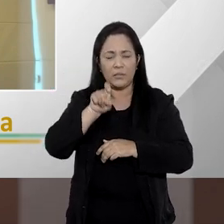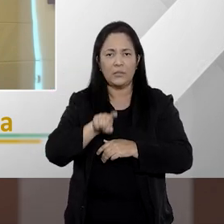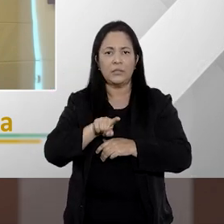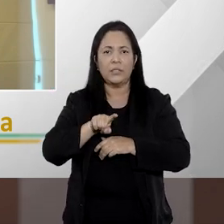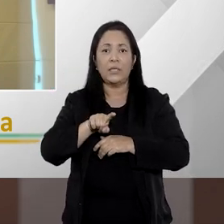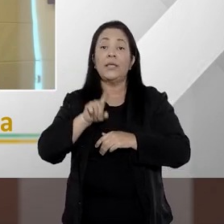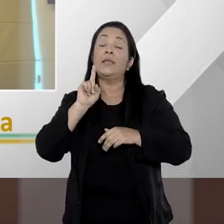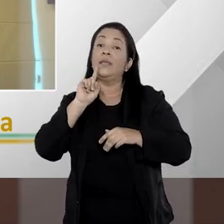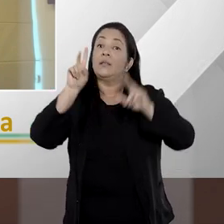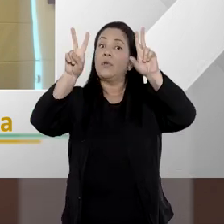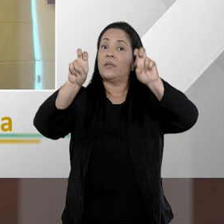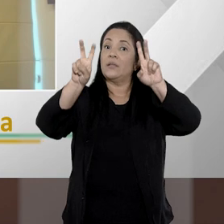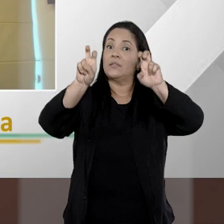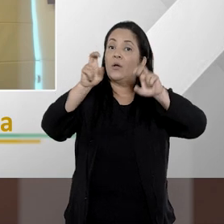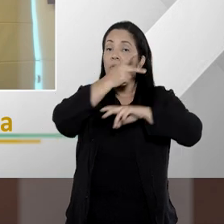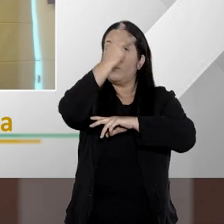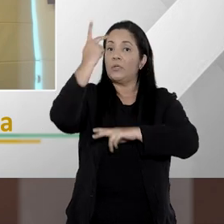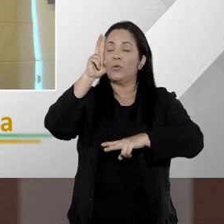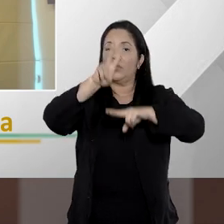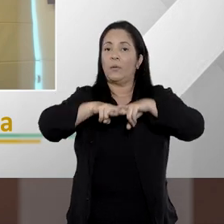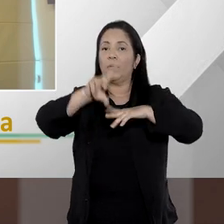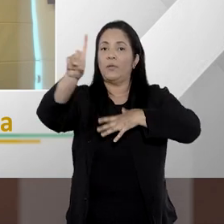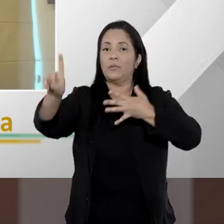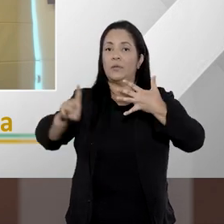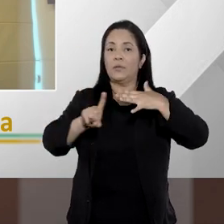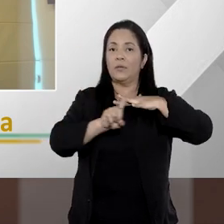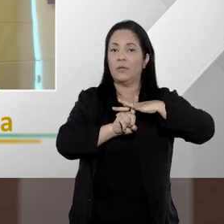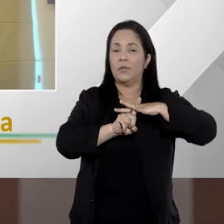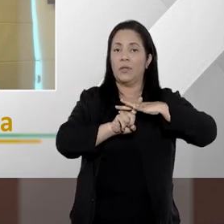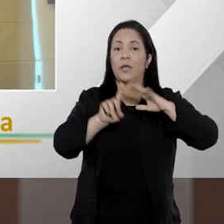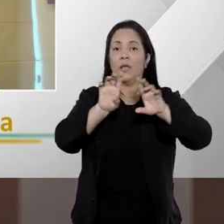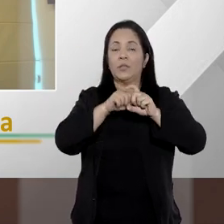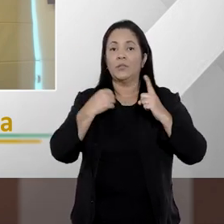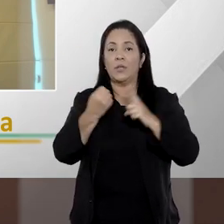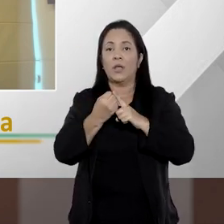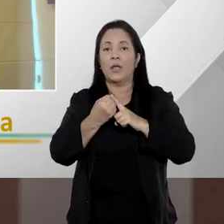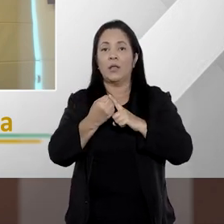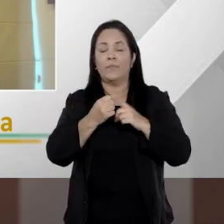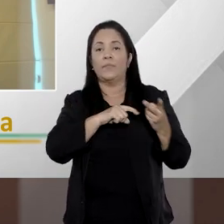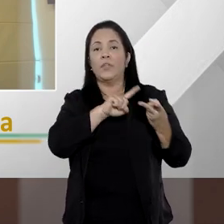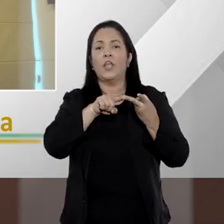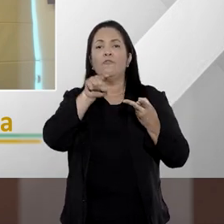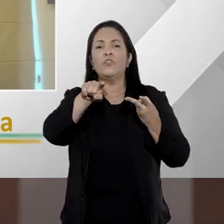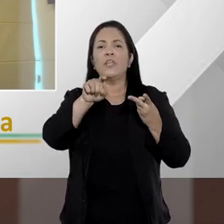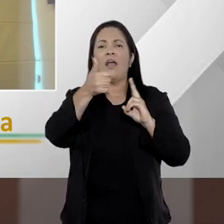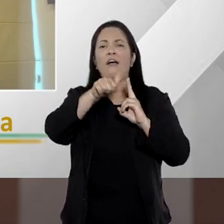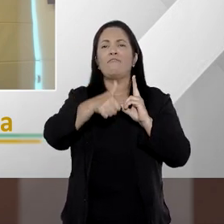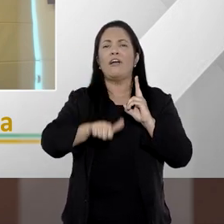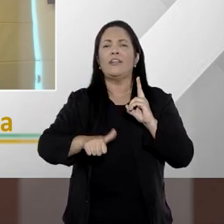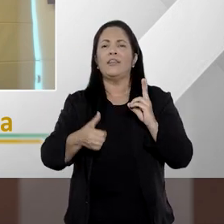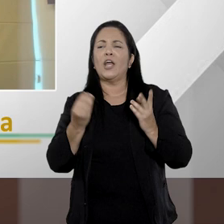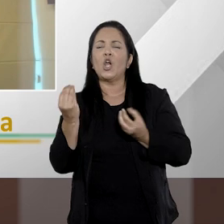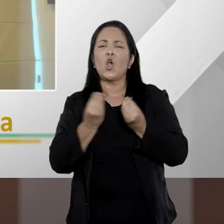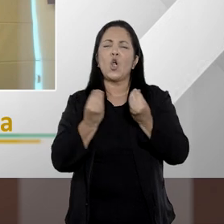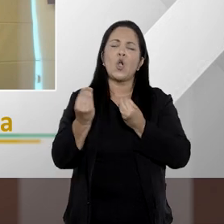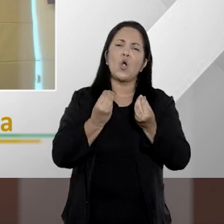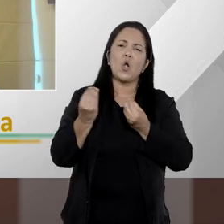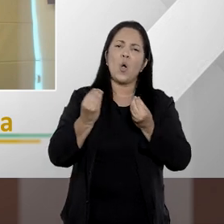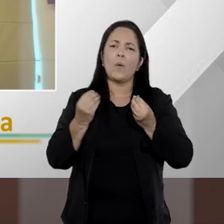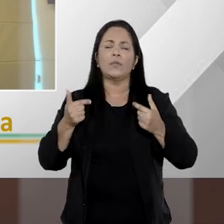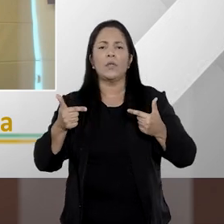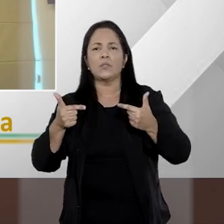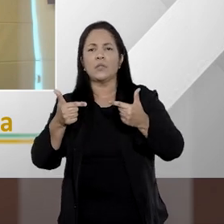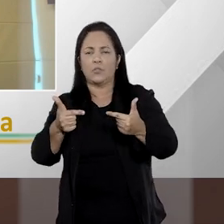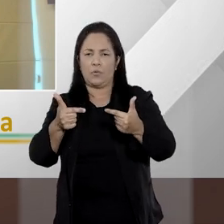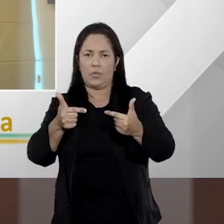e ressocializá-los. Como é que vocês avaliam, então, de um modo geral, as alterações legislativas desenvolvidas